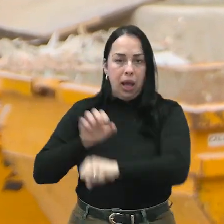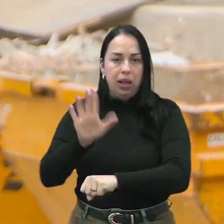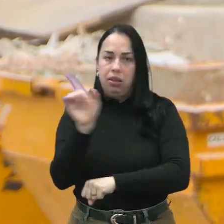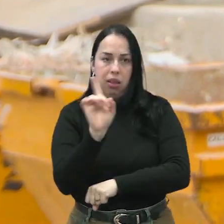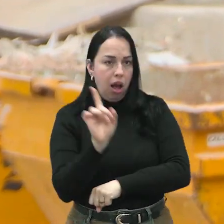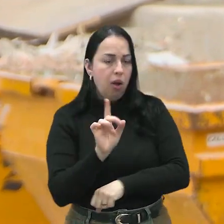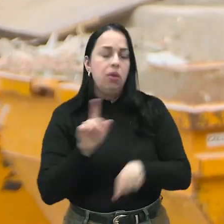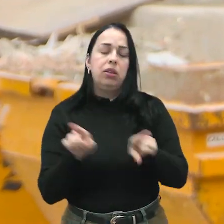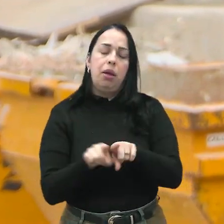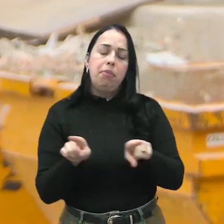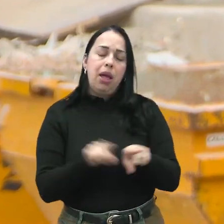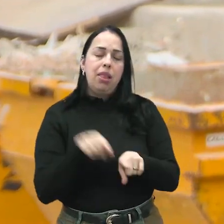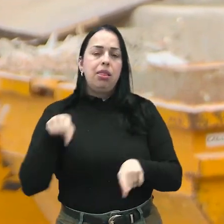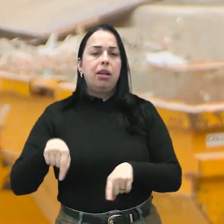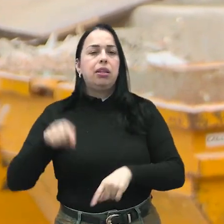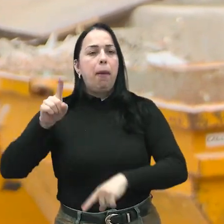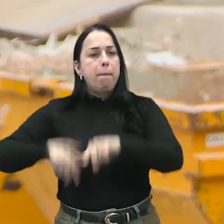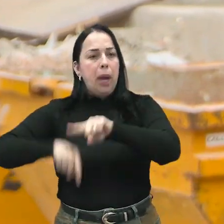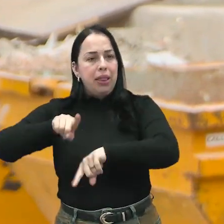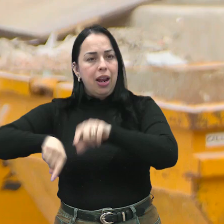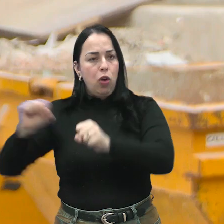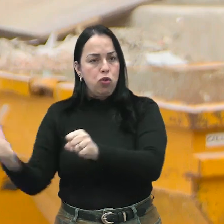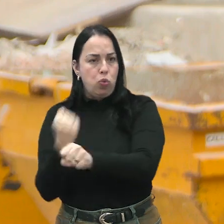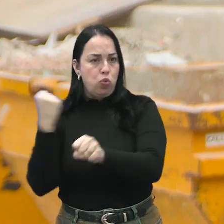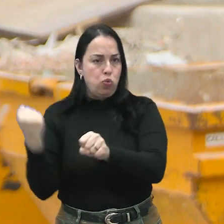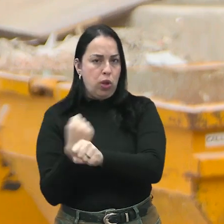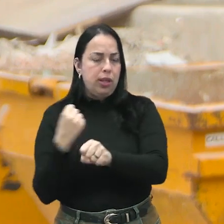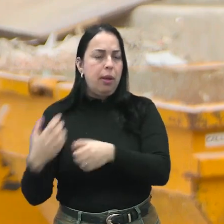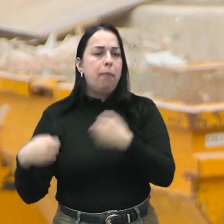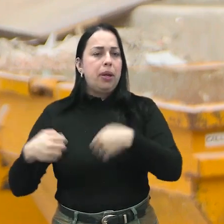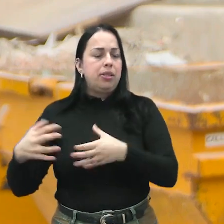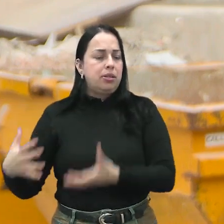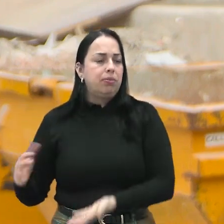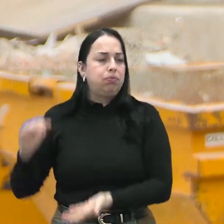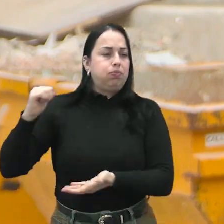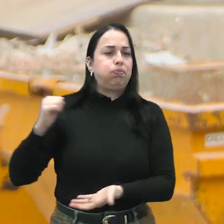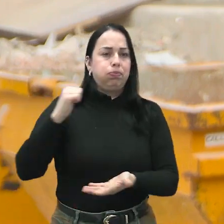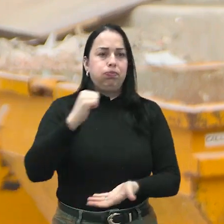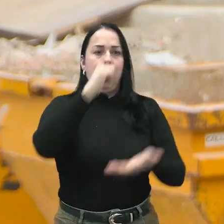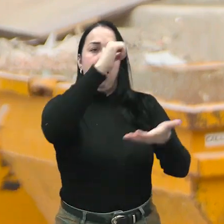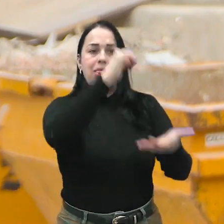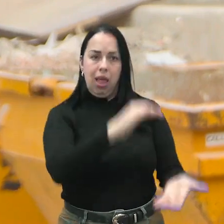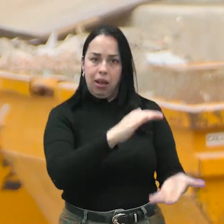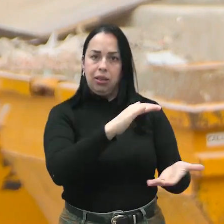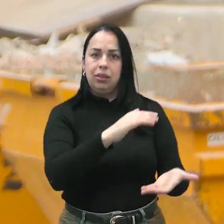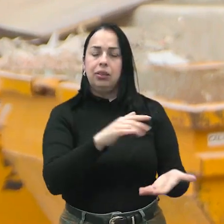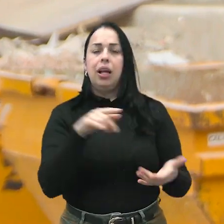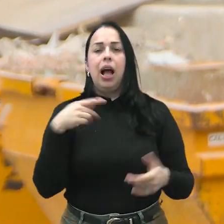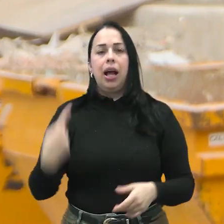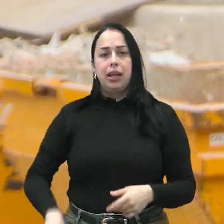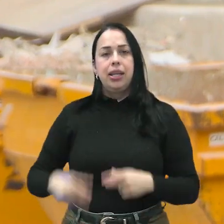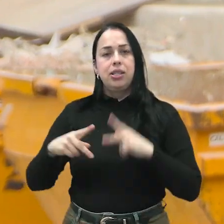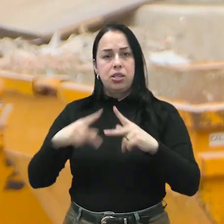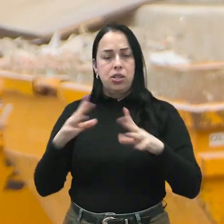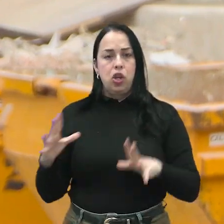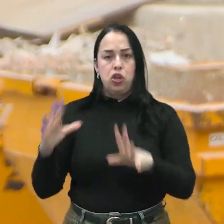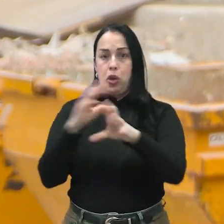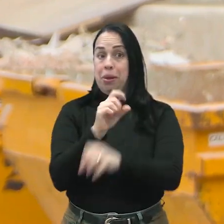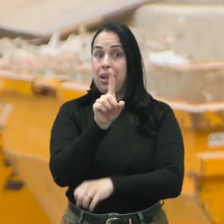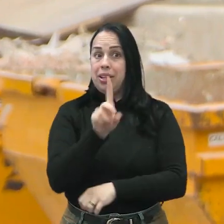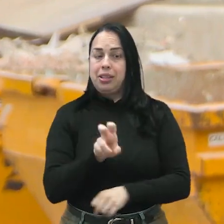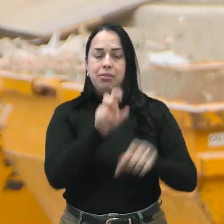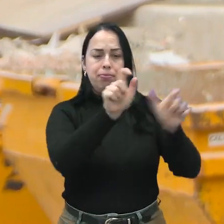o entulho também, que é um resíduo que tem que ser levado a um local diferenciado, que são os PEVs. São José hoje tem